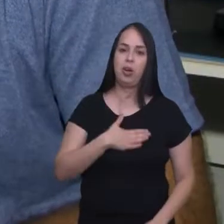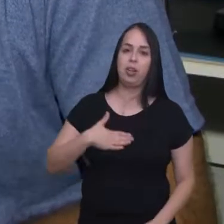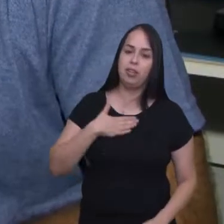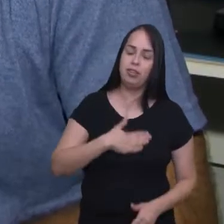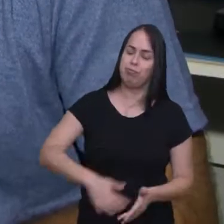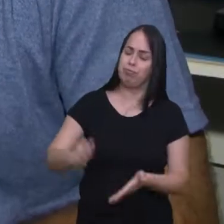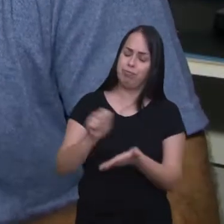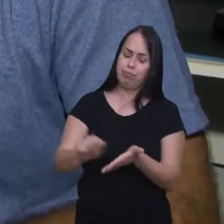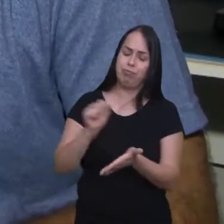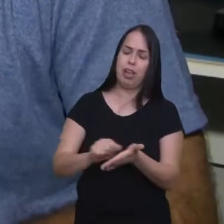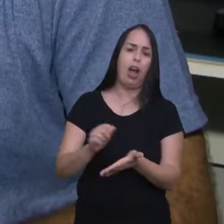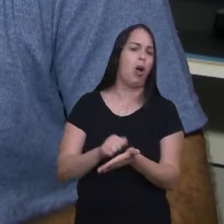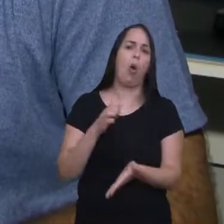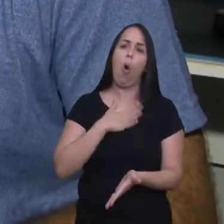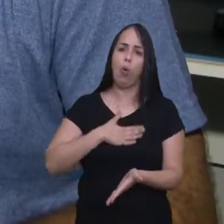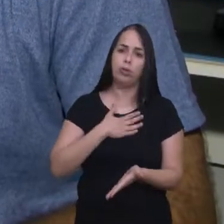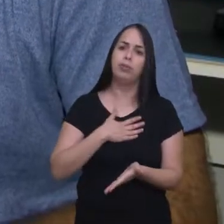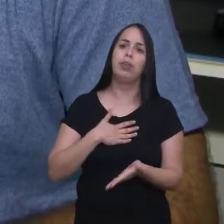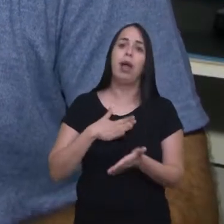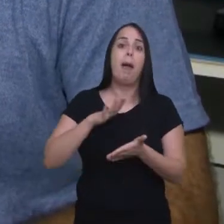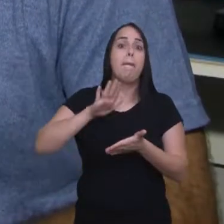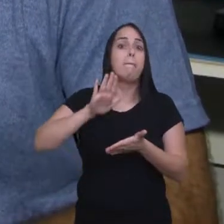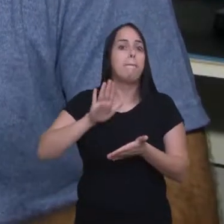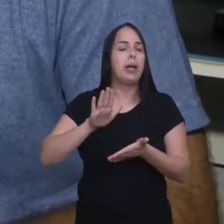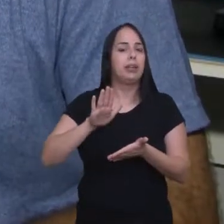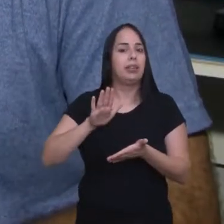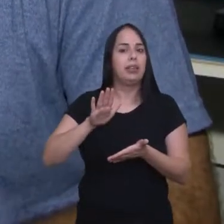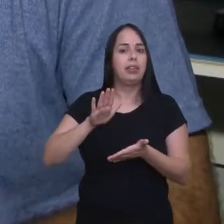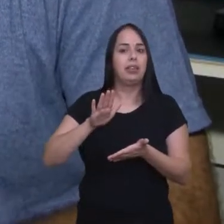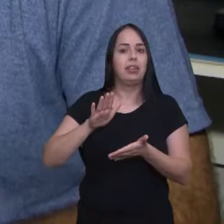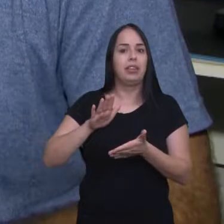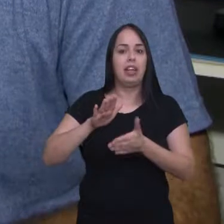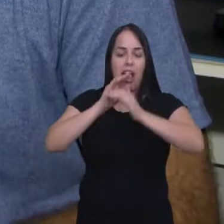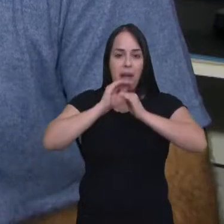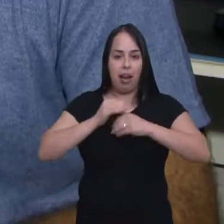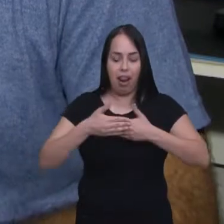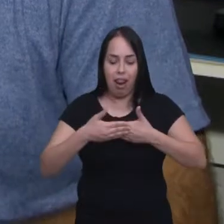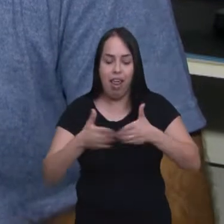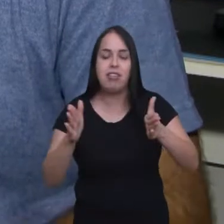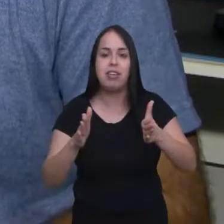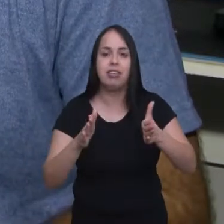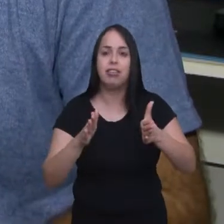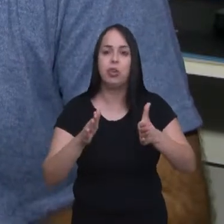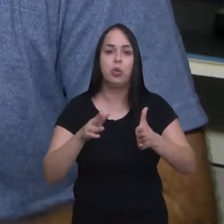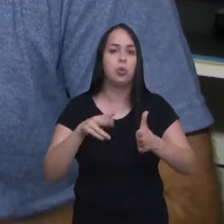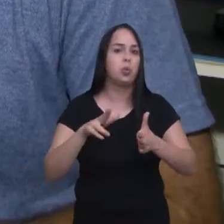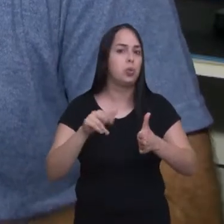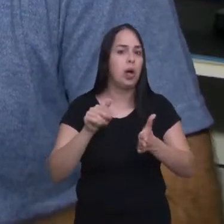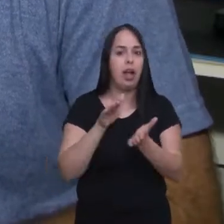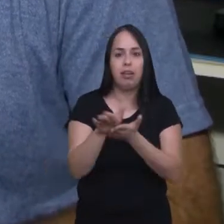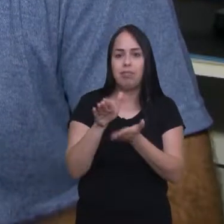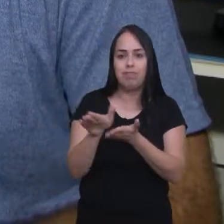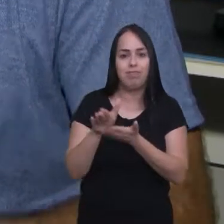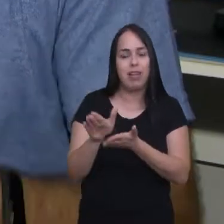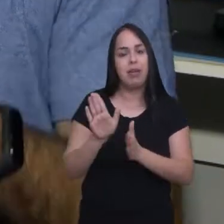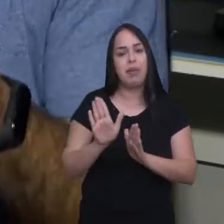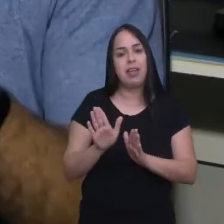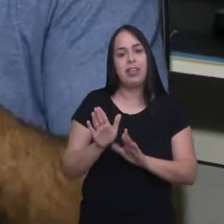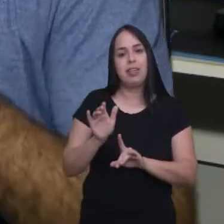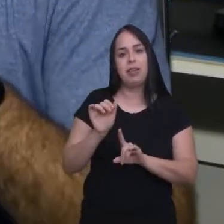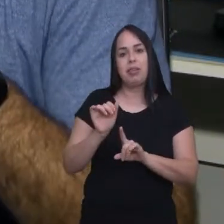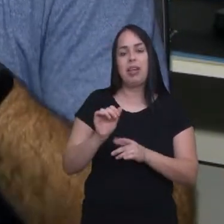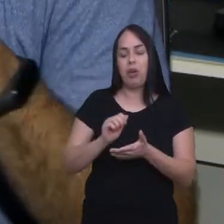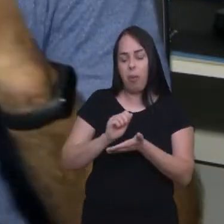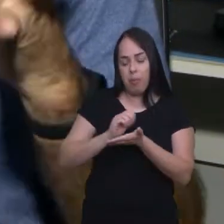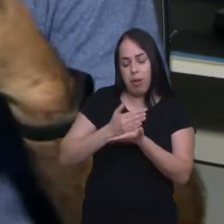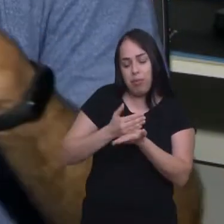de escrever, mas eu nunca pensei em publicar nada. Em 2020 comecei a fazer algumas escritas, algumas